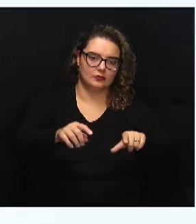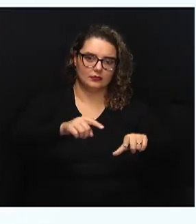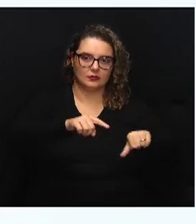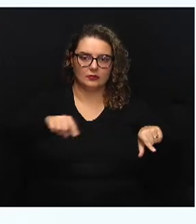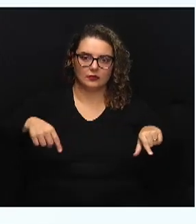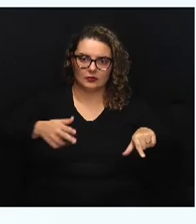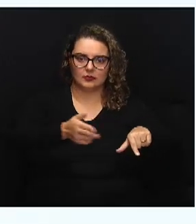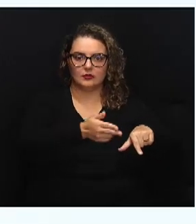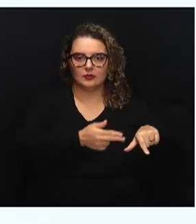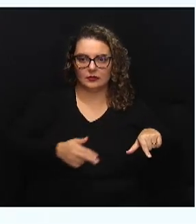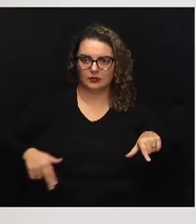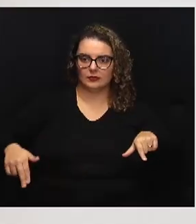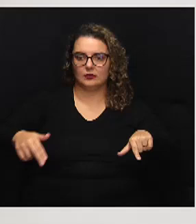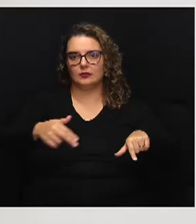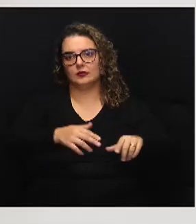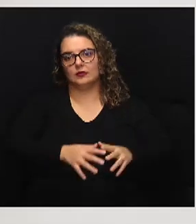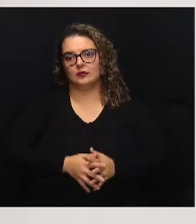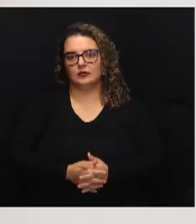no